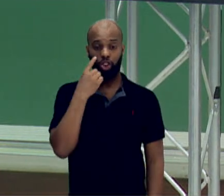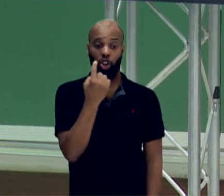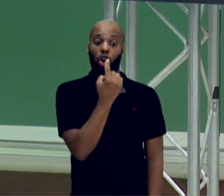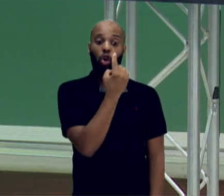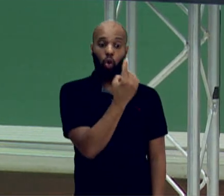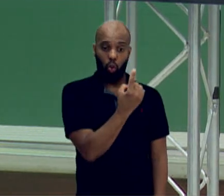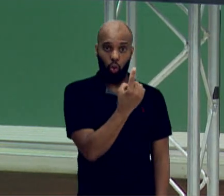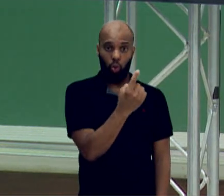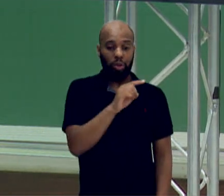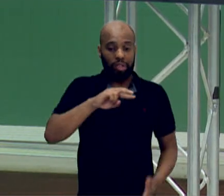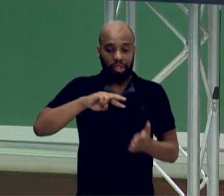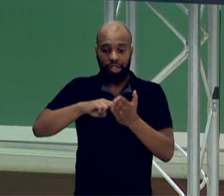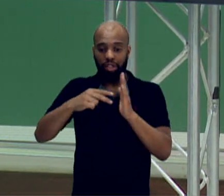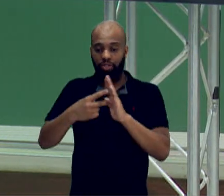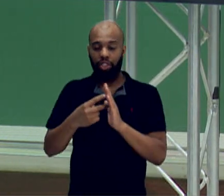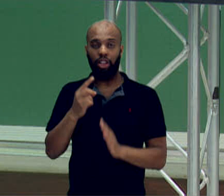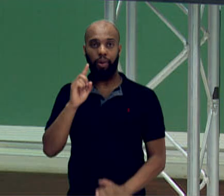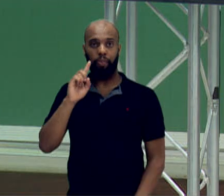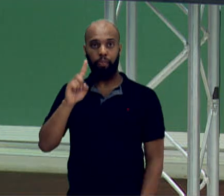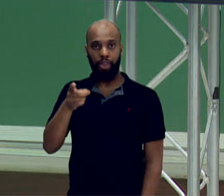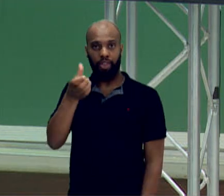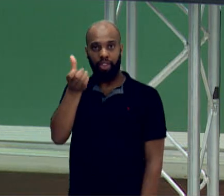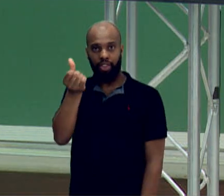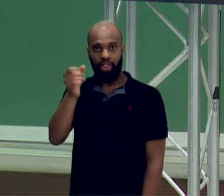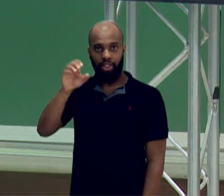vale 1.609.